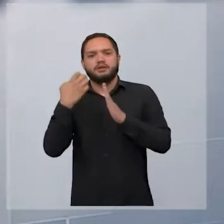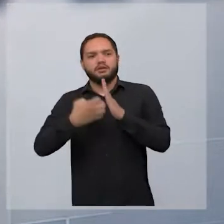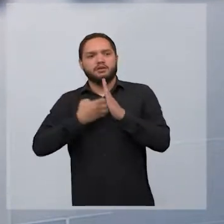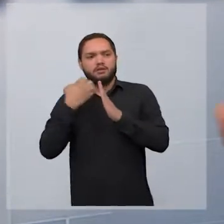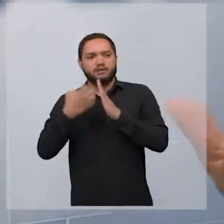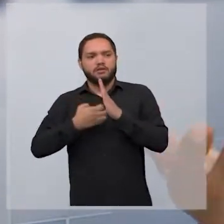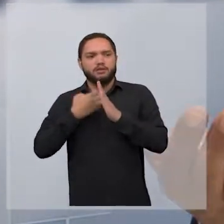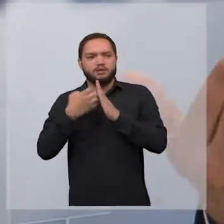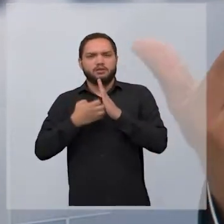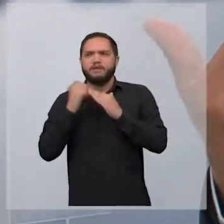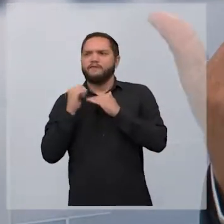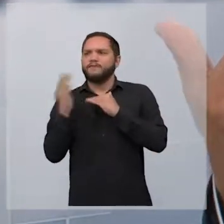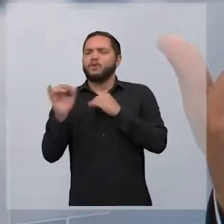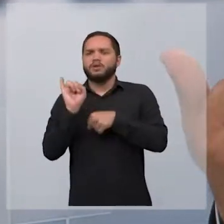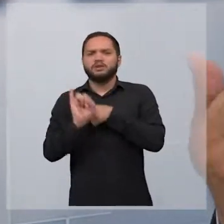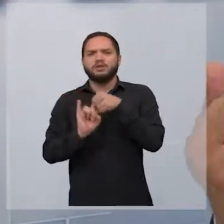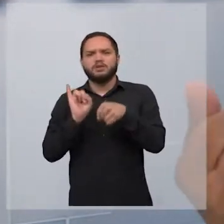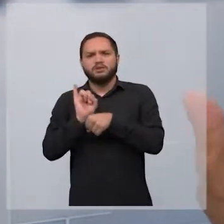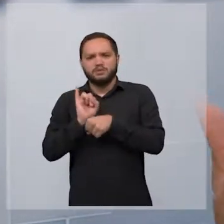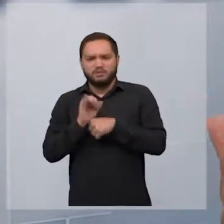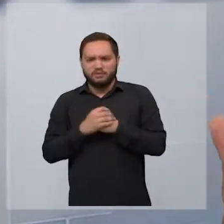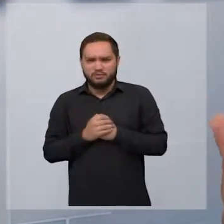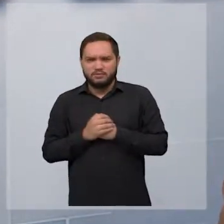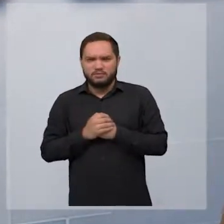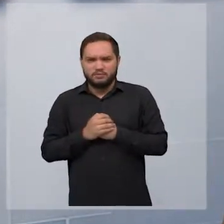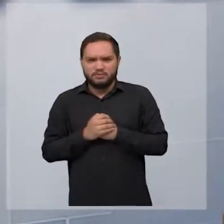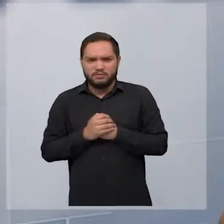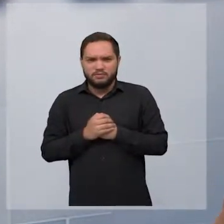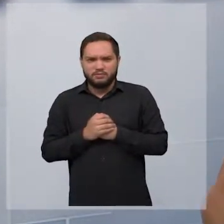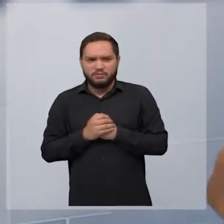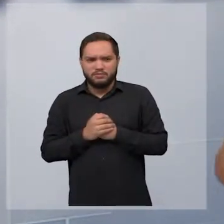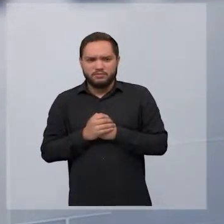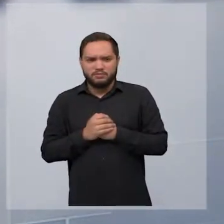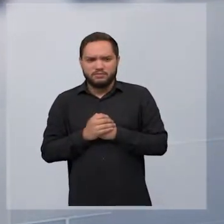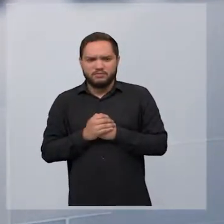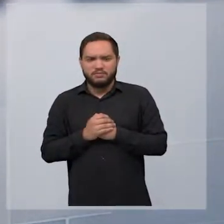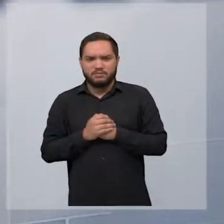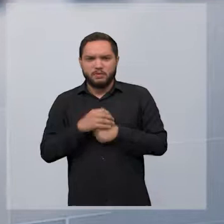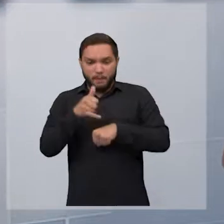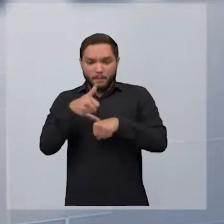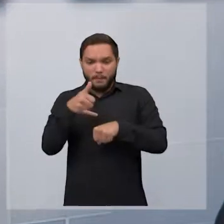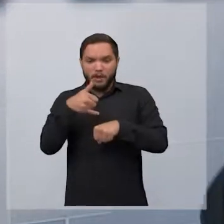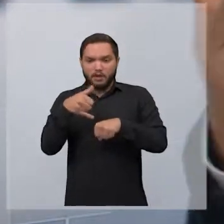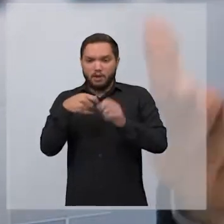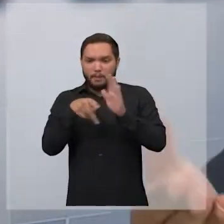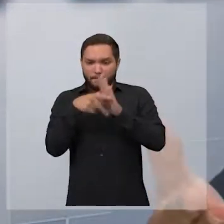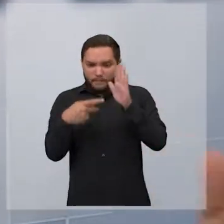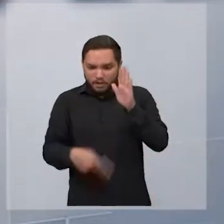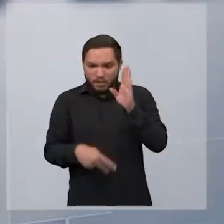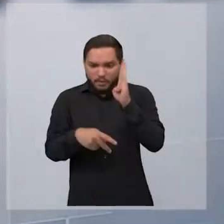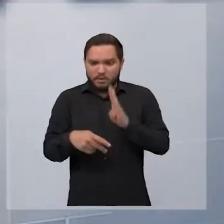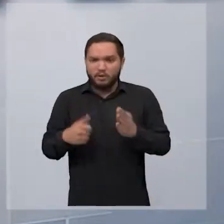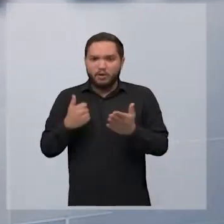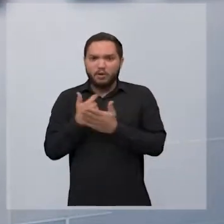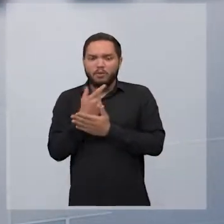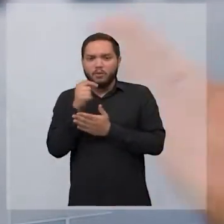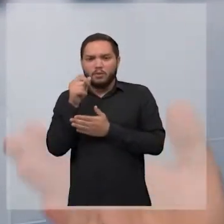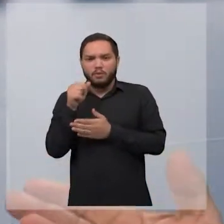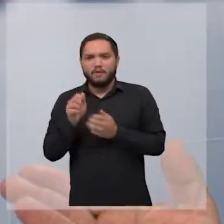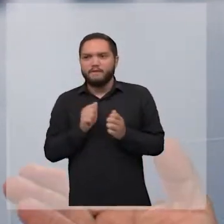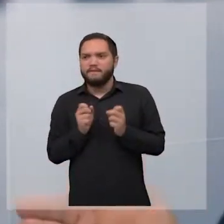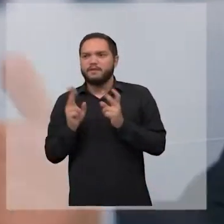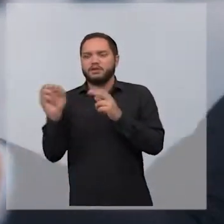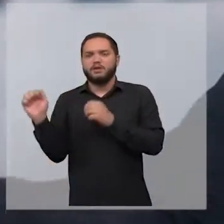estrangeiras, comprar o nosso petróleo bruto barato, refinar e vender caro. É